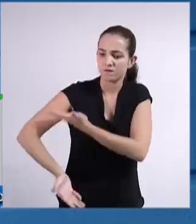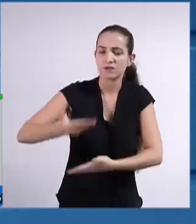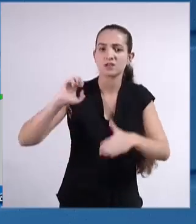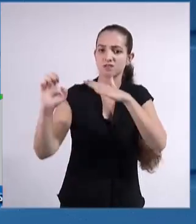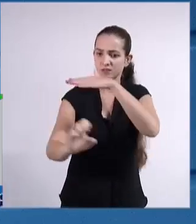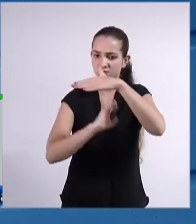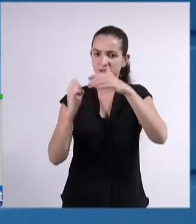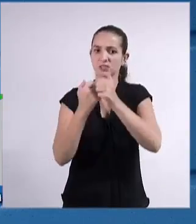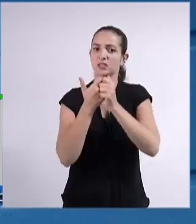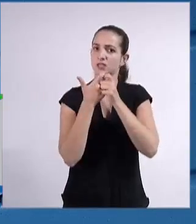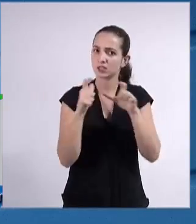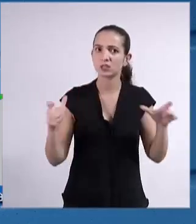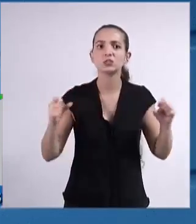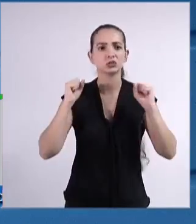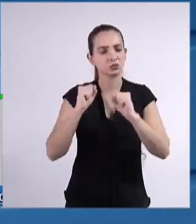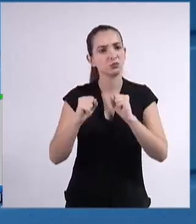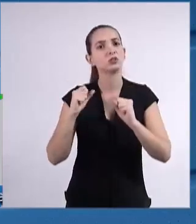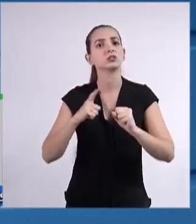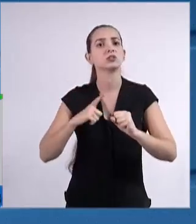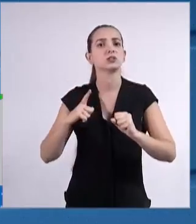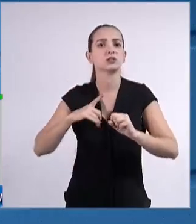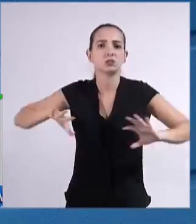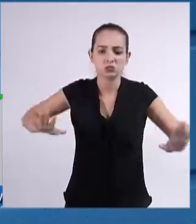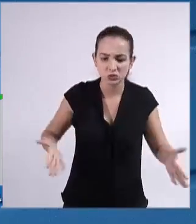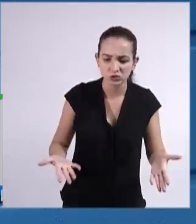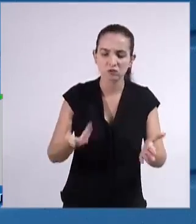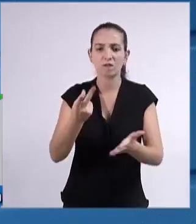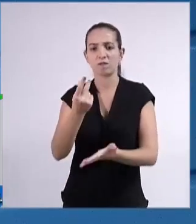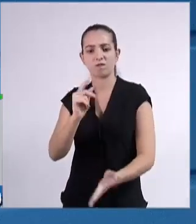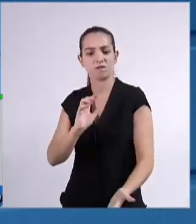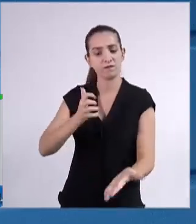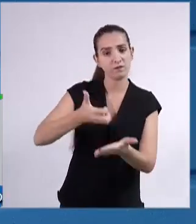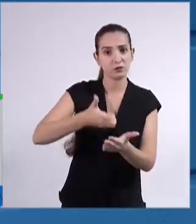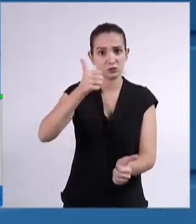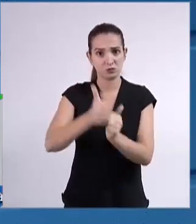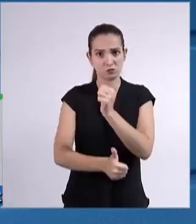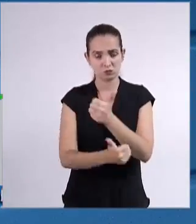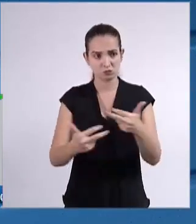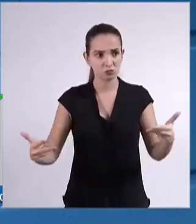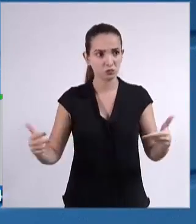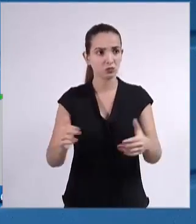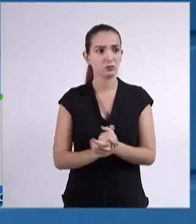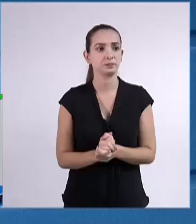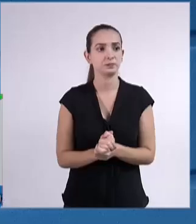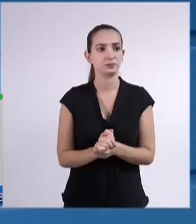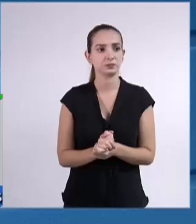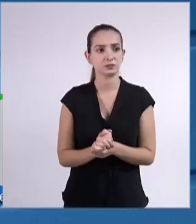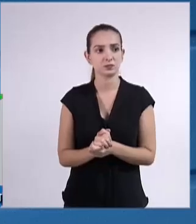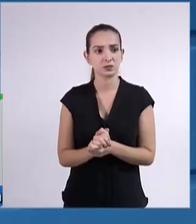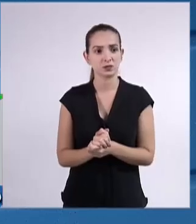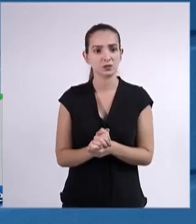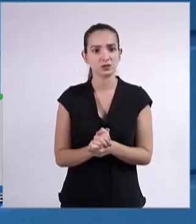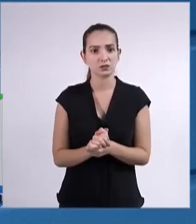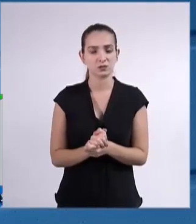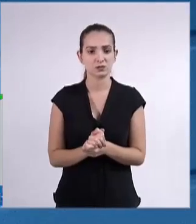que possam fazer um incentivo, que possam investir no futebol, mas algo assim muito